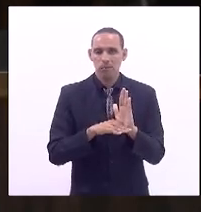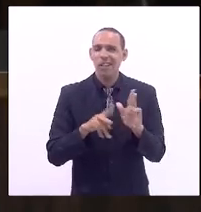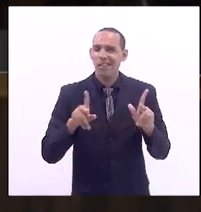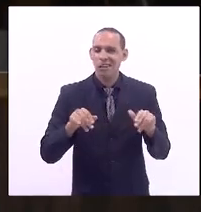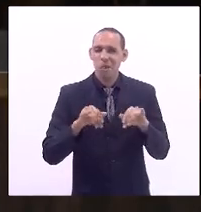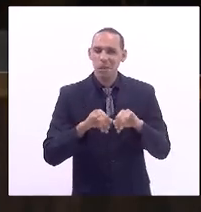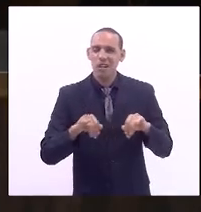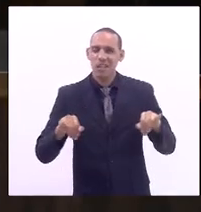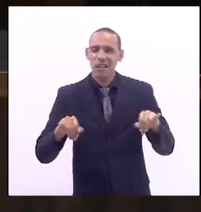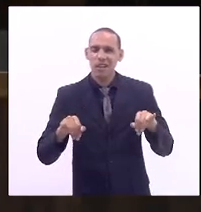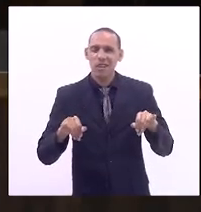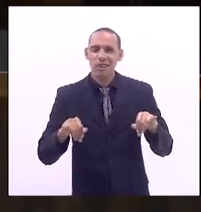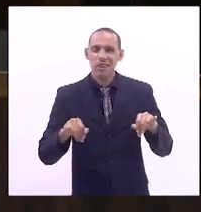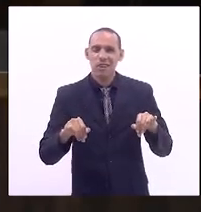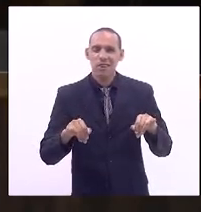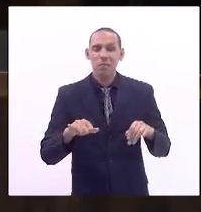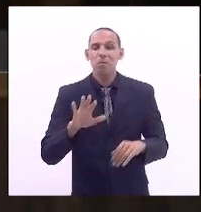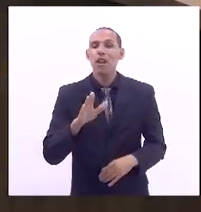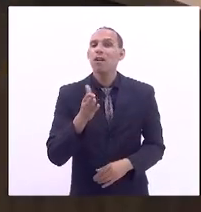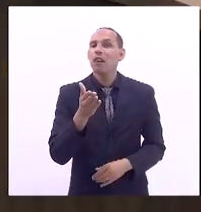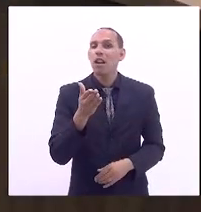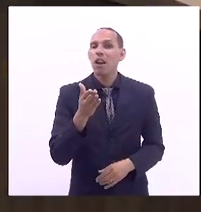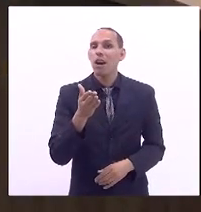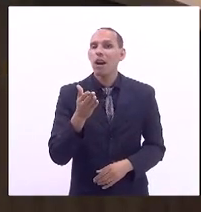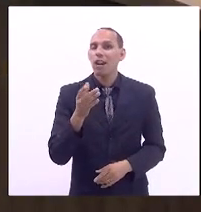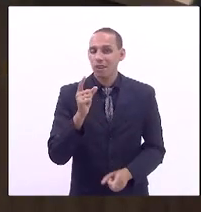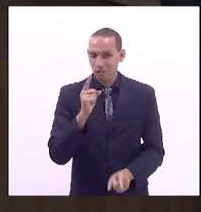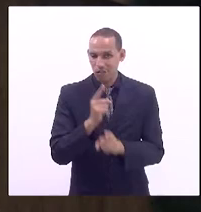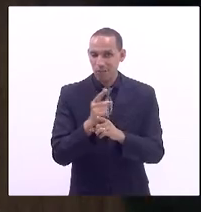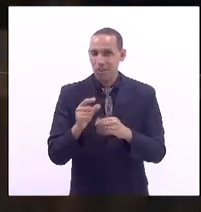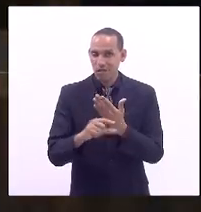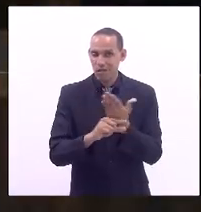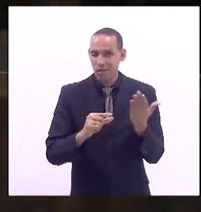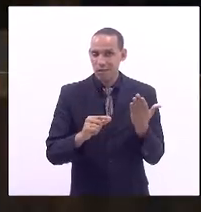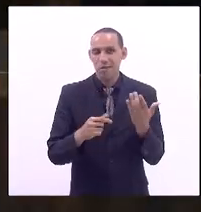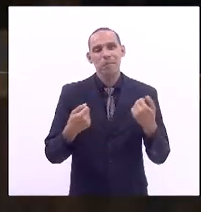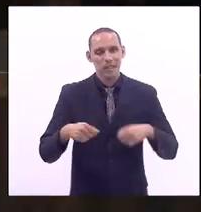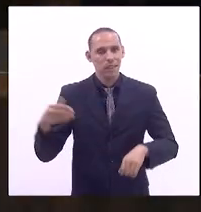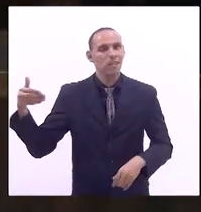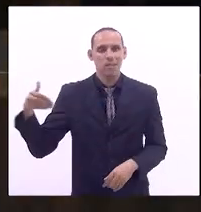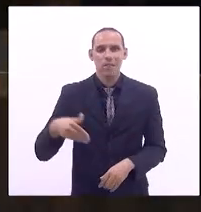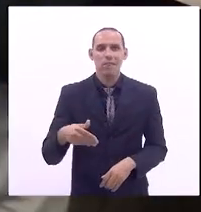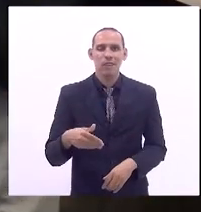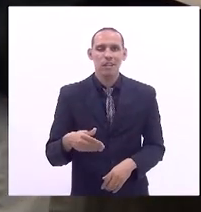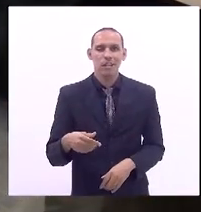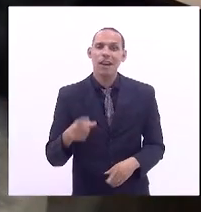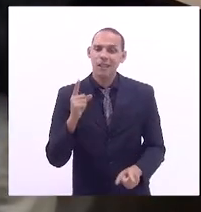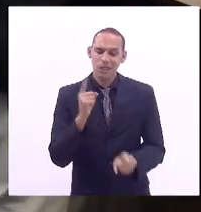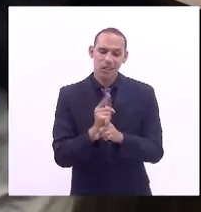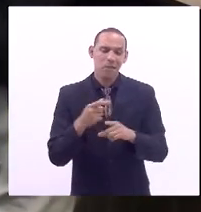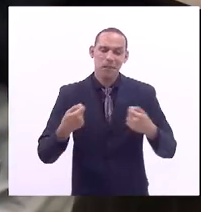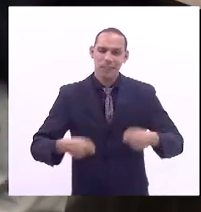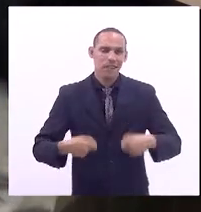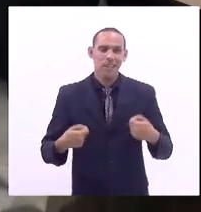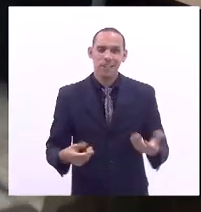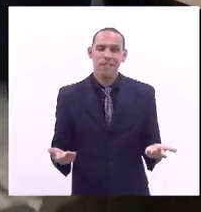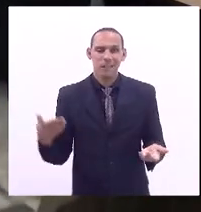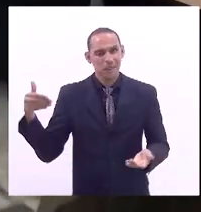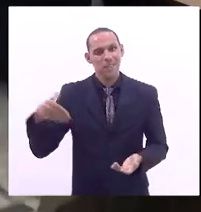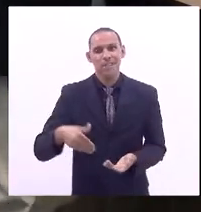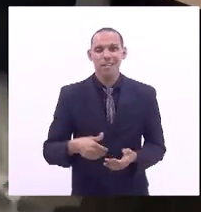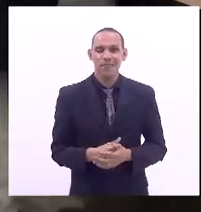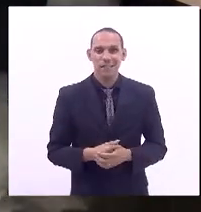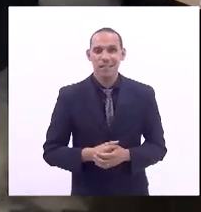a mensagem do não só achou torno projeto né Então tem que ver não só tem que achar outro projeto